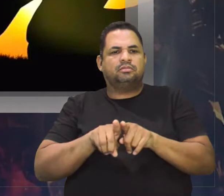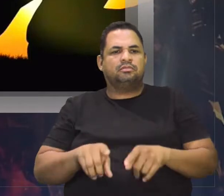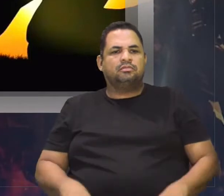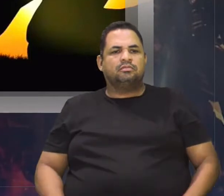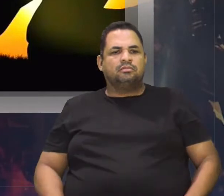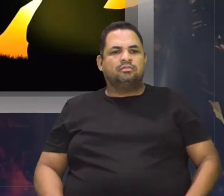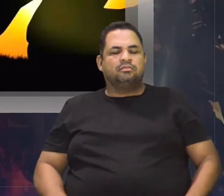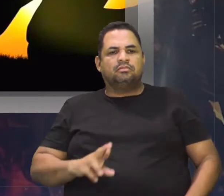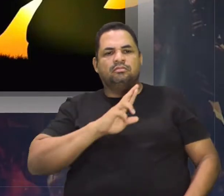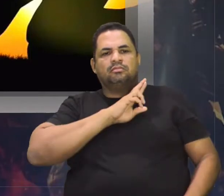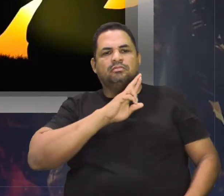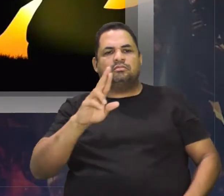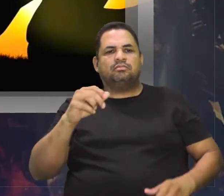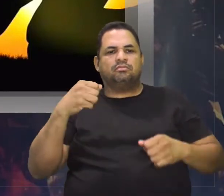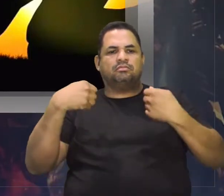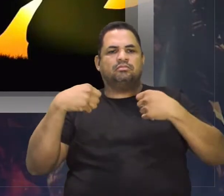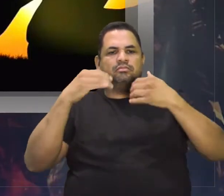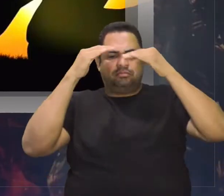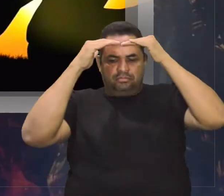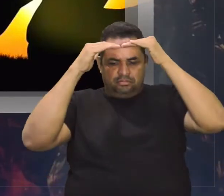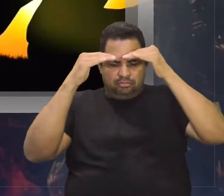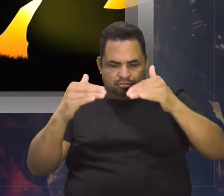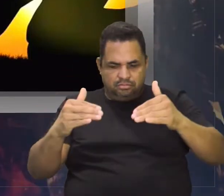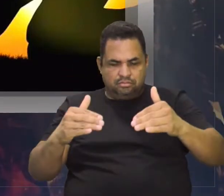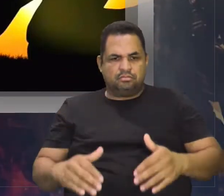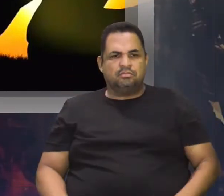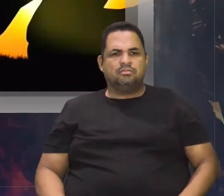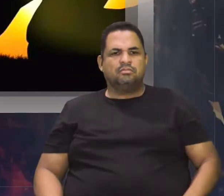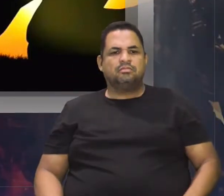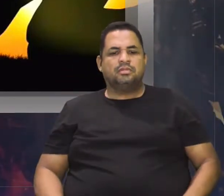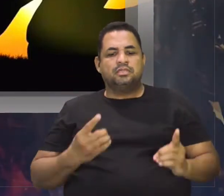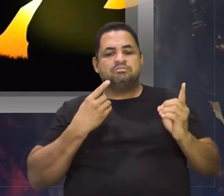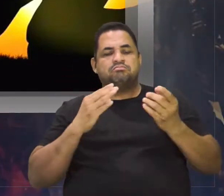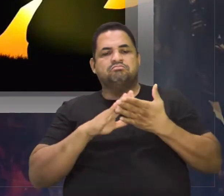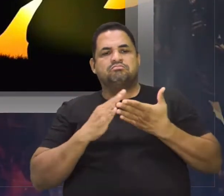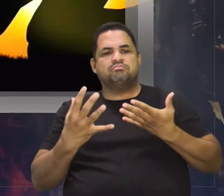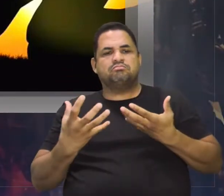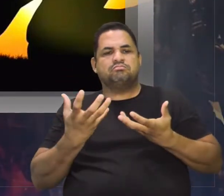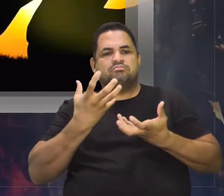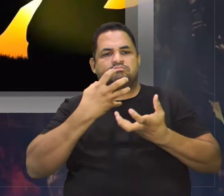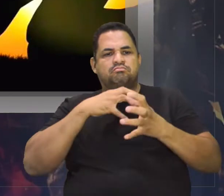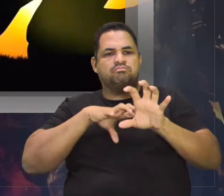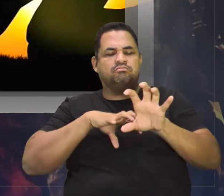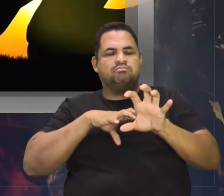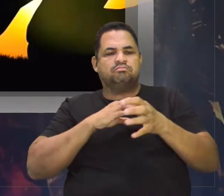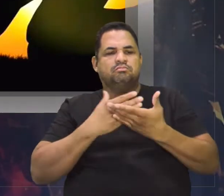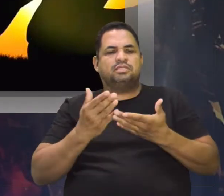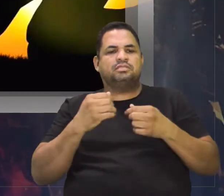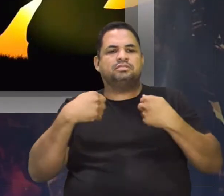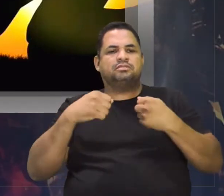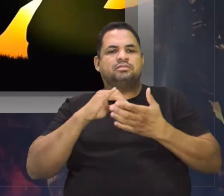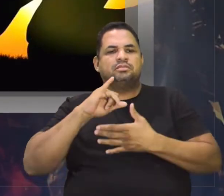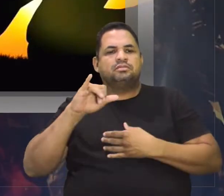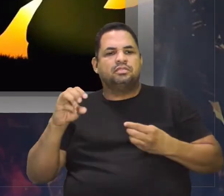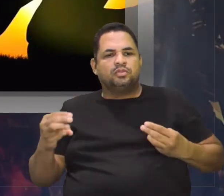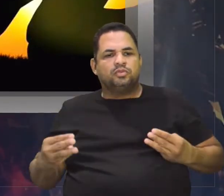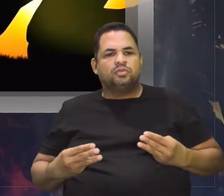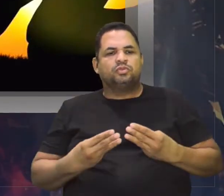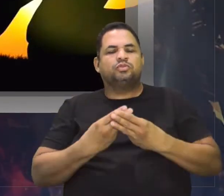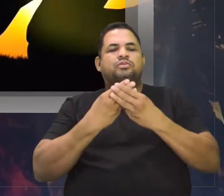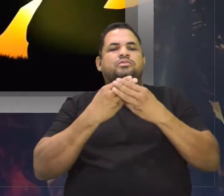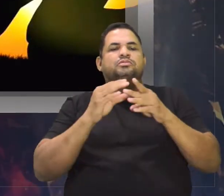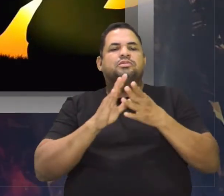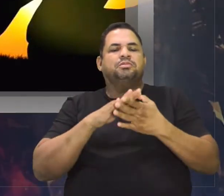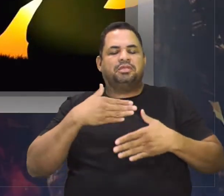As religiões, elas precisam se respeitar. Precisamos respeitar o judaísmo, precisamos respeitar o